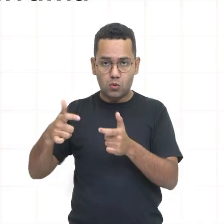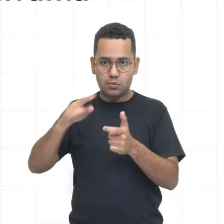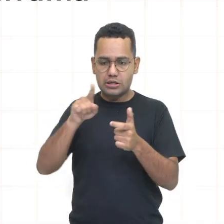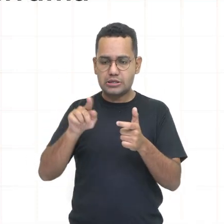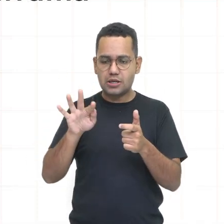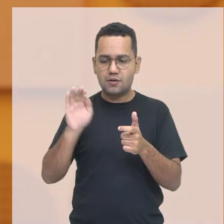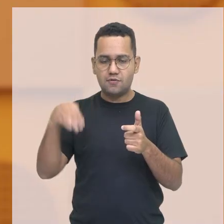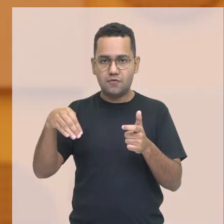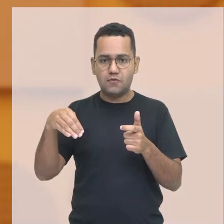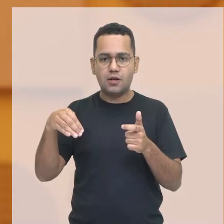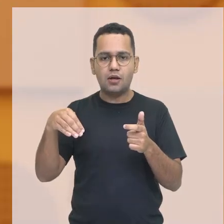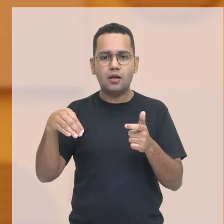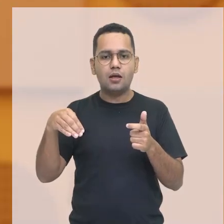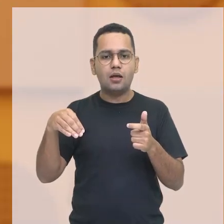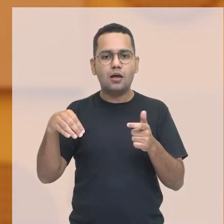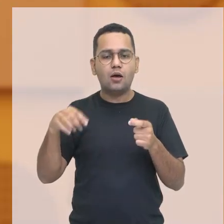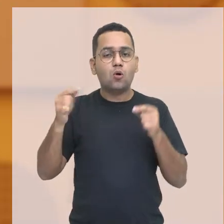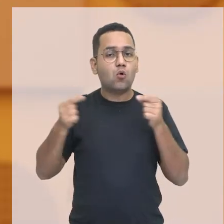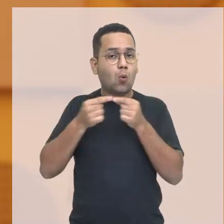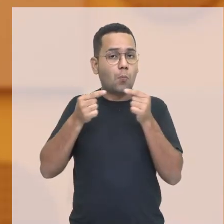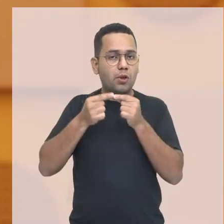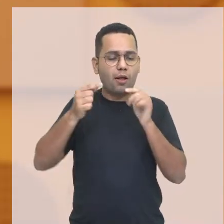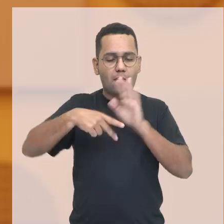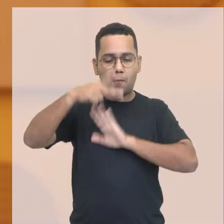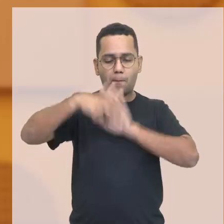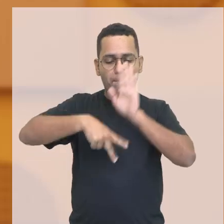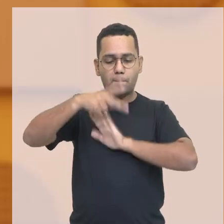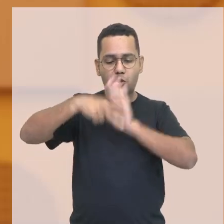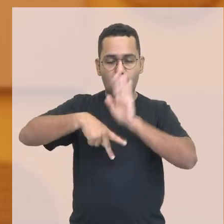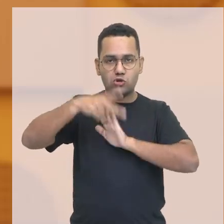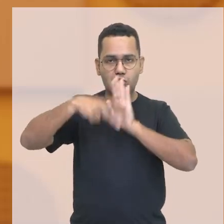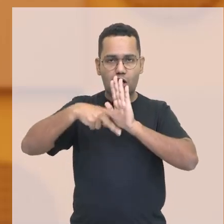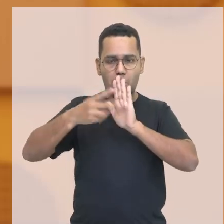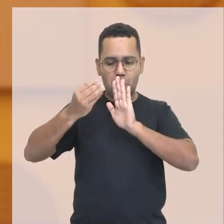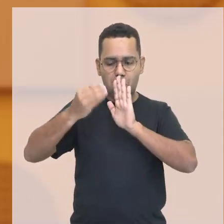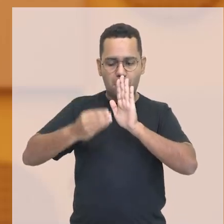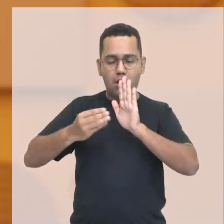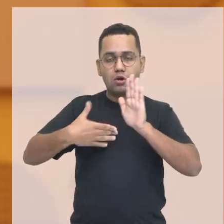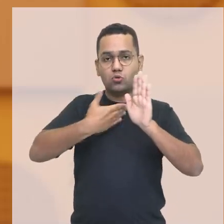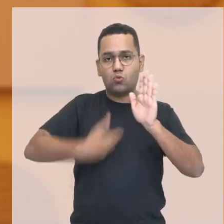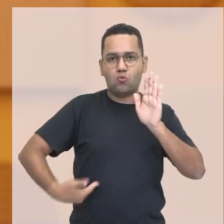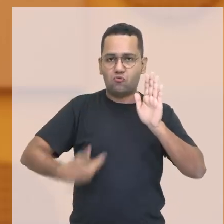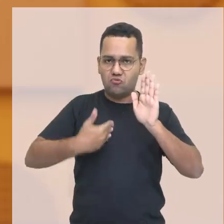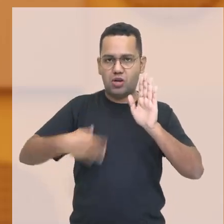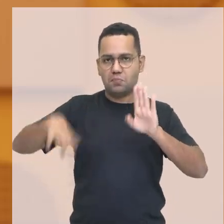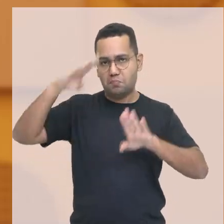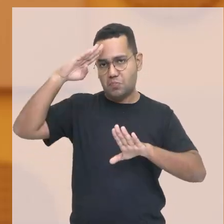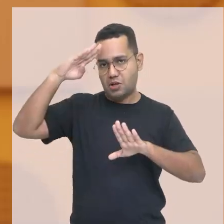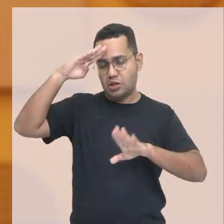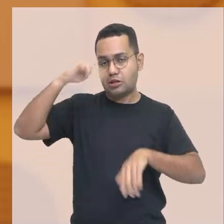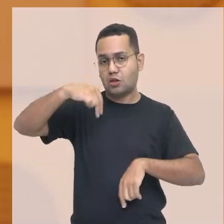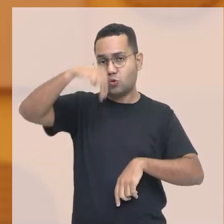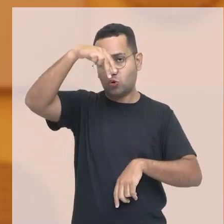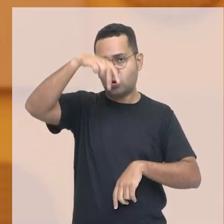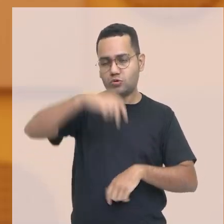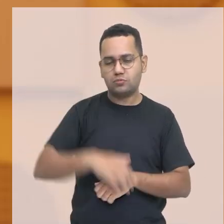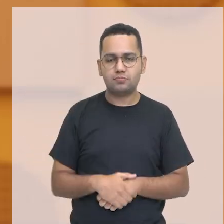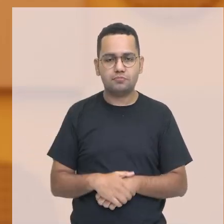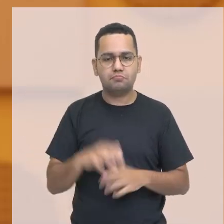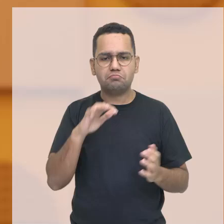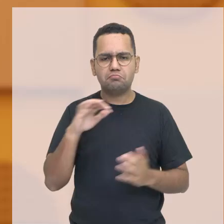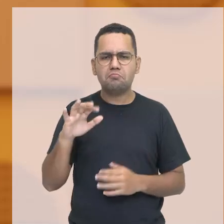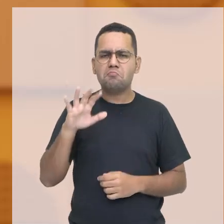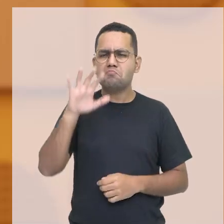ali interligada aos grandes projetos governamentais para a região norte. Mas em relação ao povoamento,